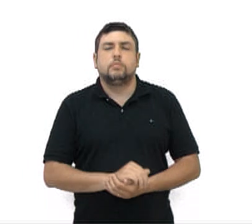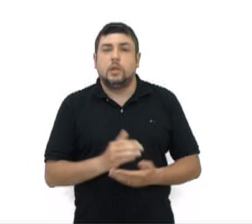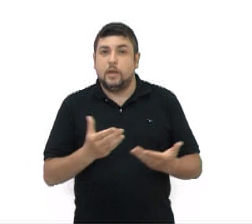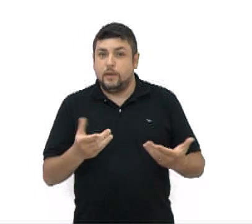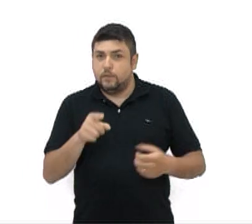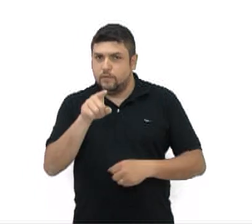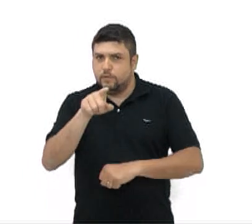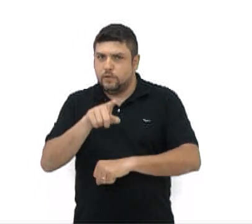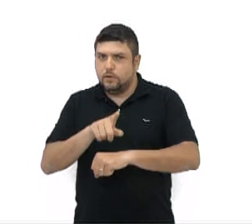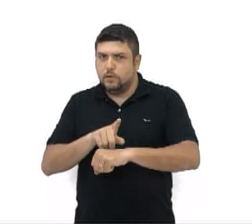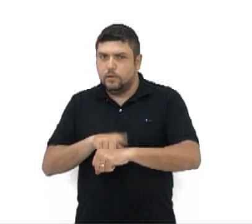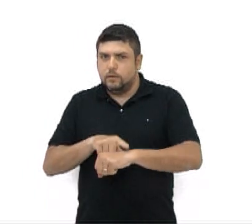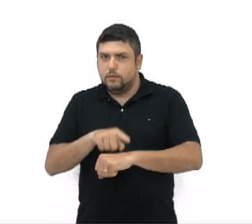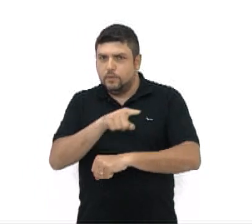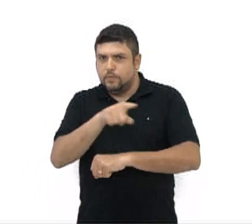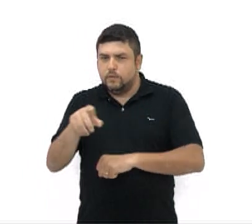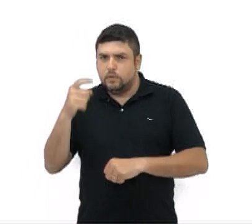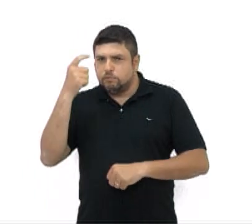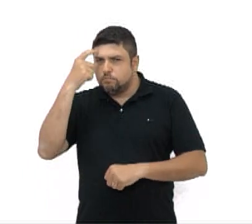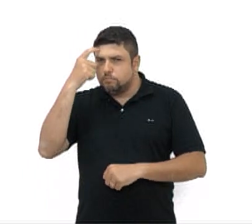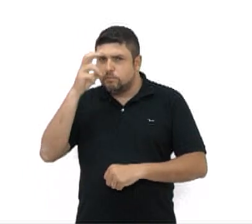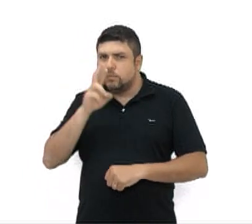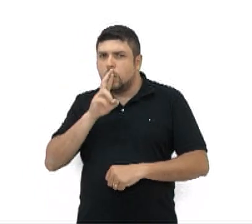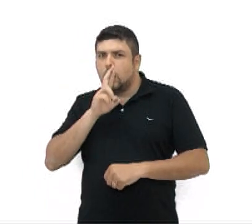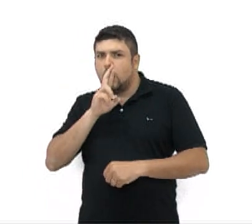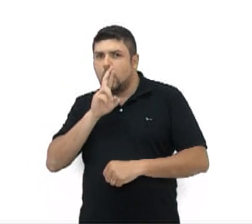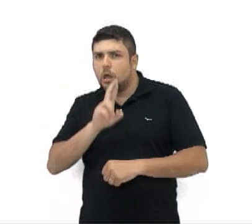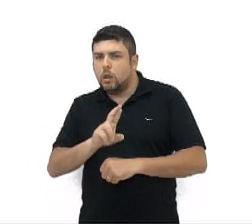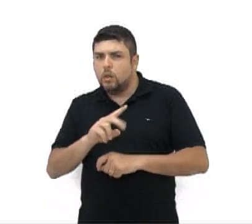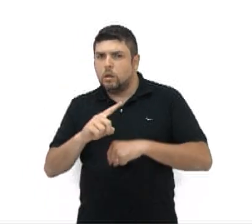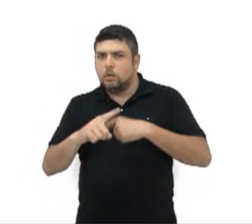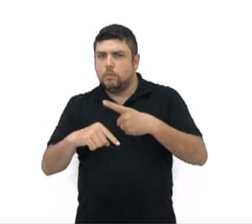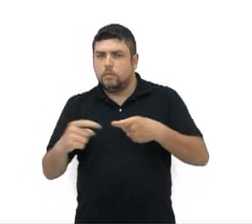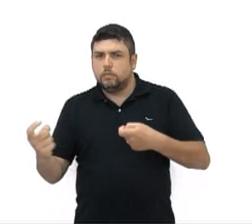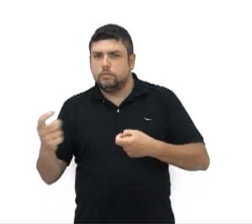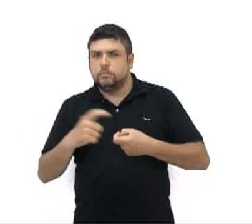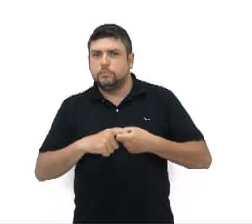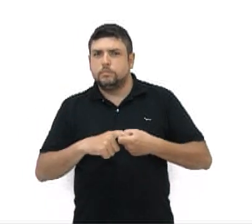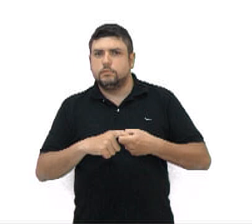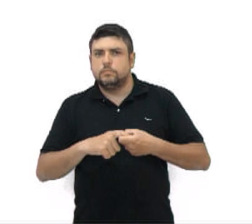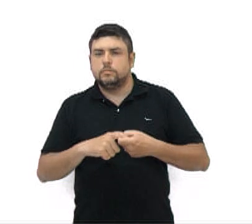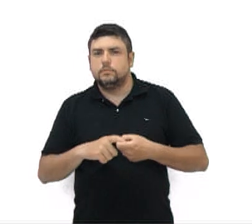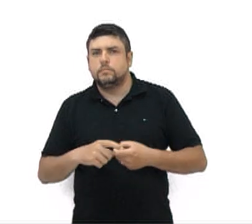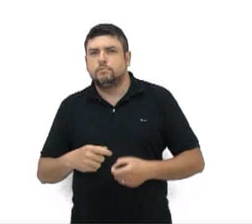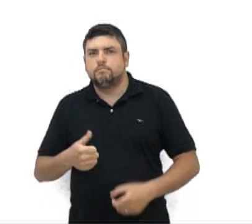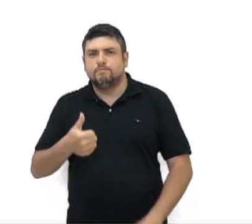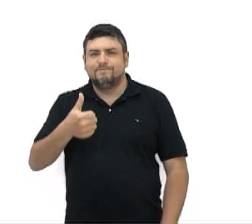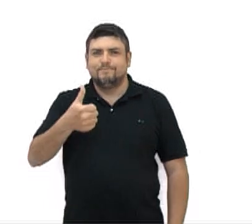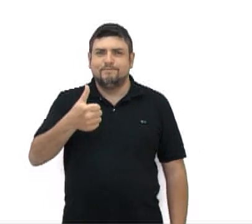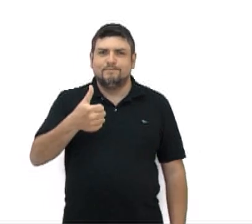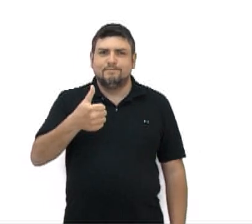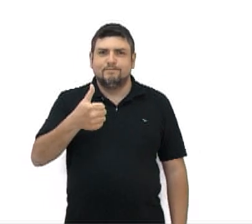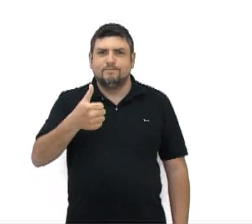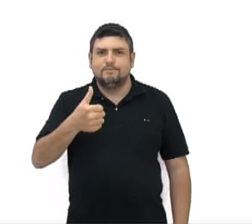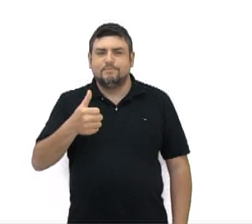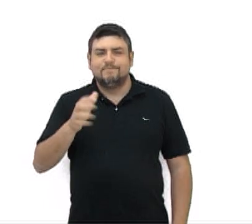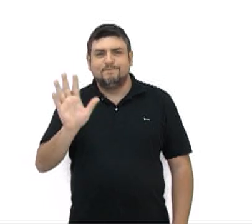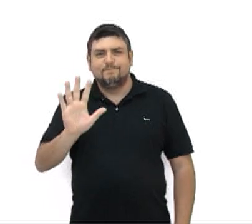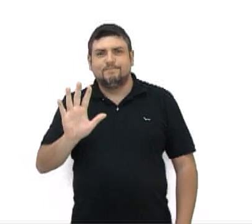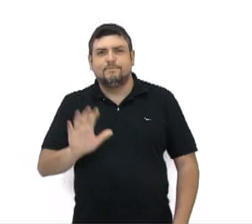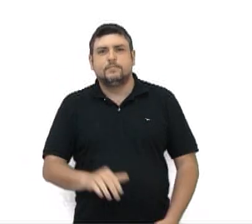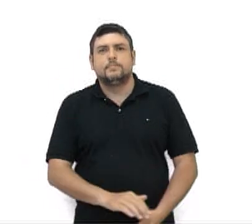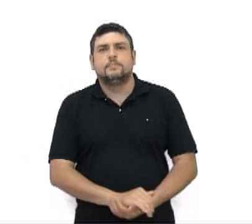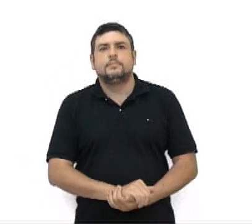com vocês. Eu vou dar um tempinho e vocês sigam aí o que tem que ser feito. Beleza, meus queridos? Até